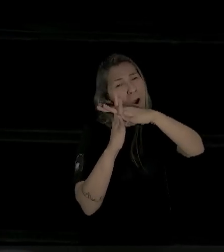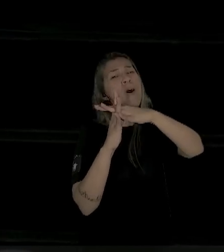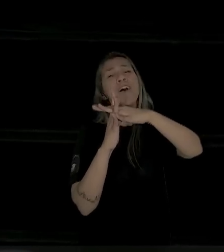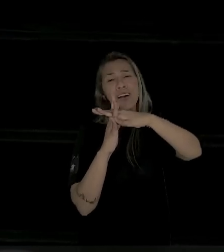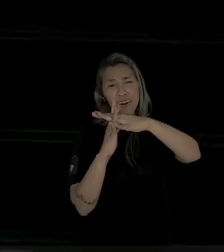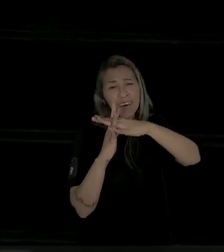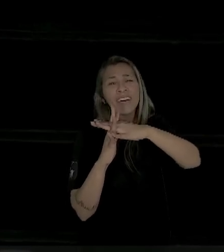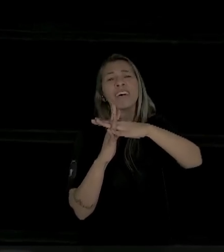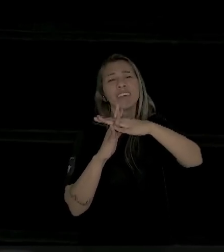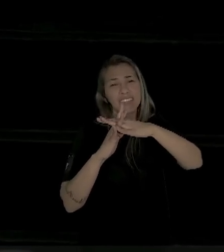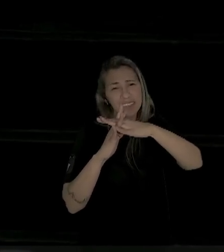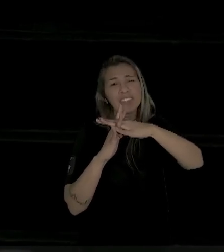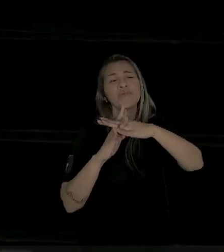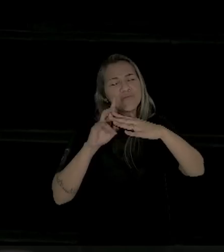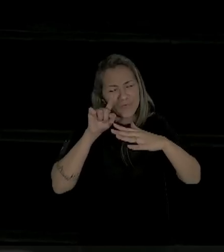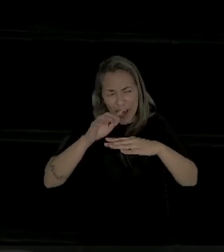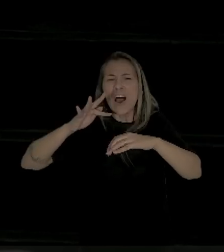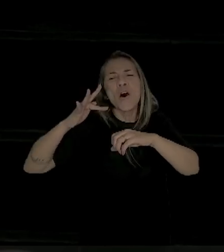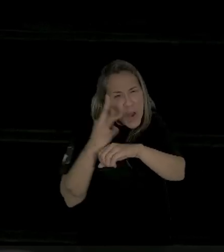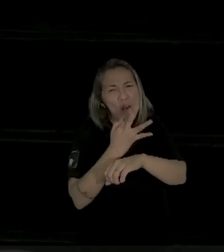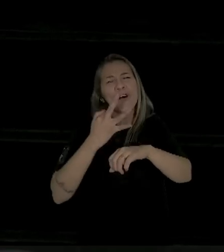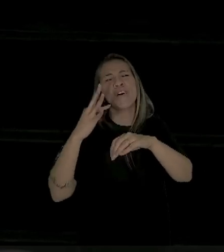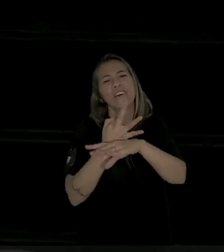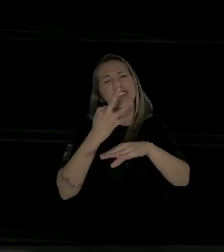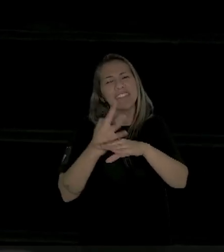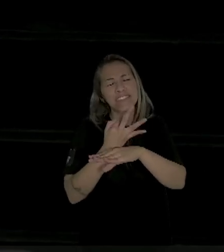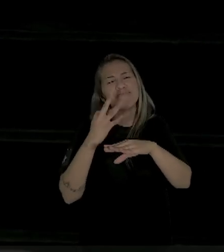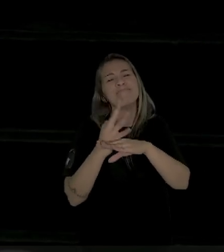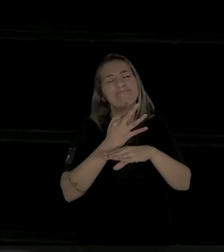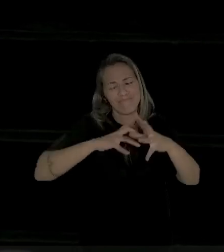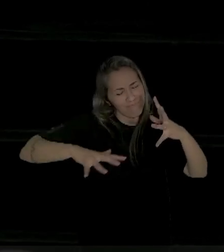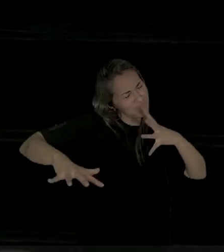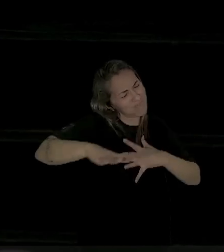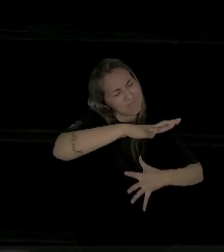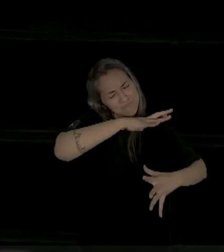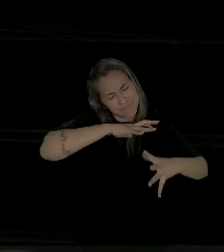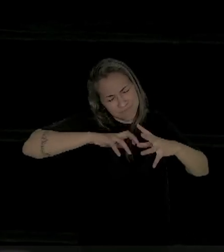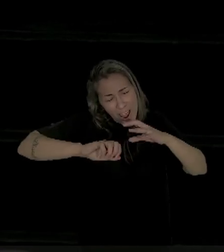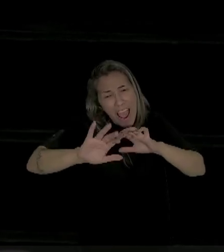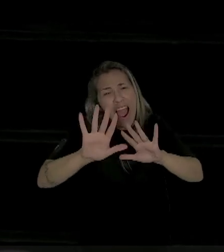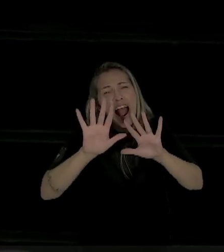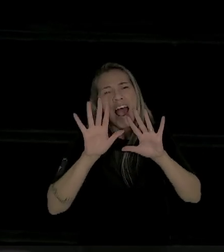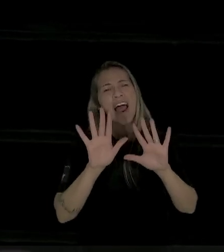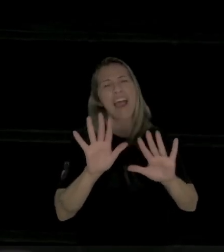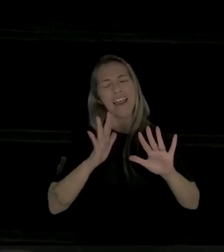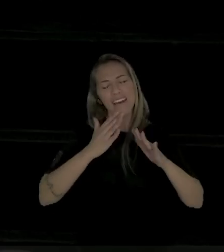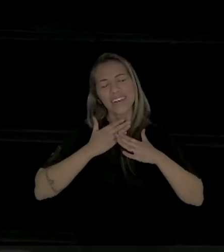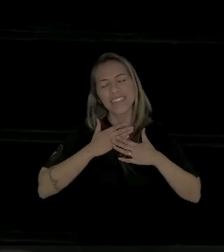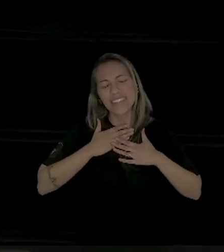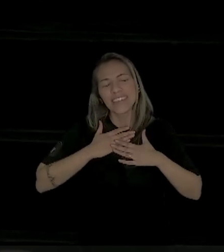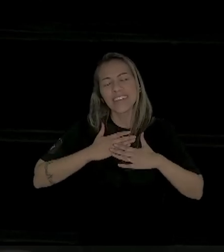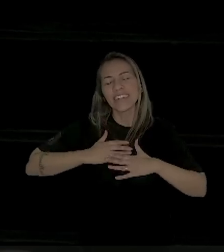O limite do escolhido é suportar o vento, o terremoto e o fogo e aguardar a brisa. É